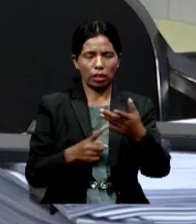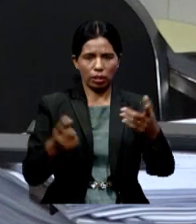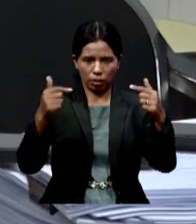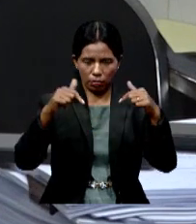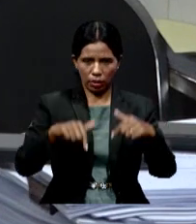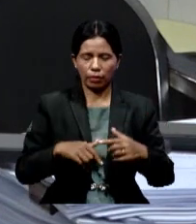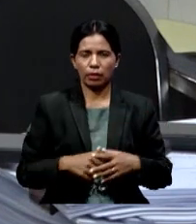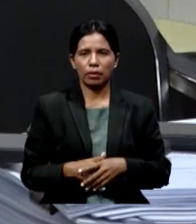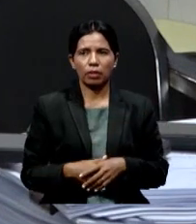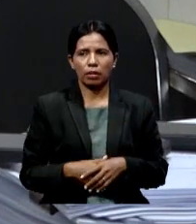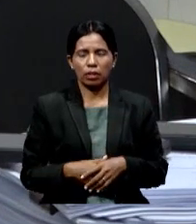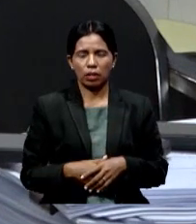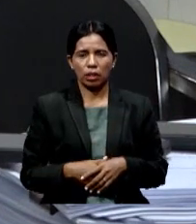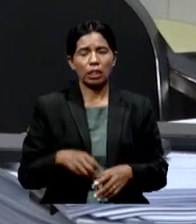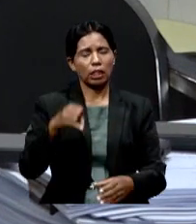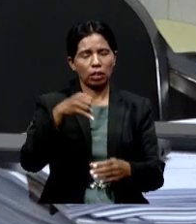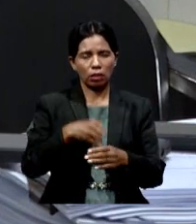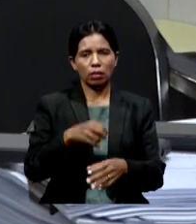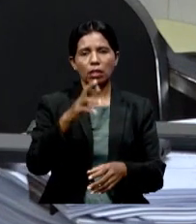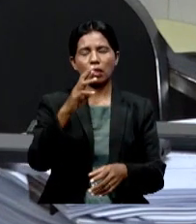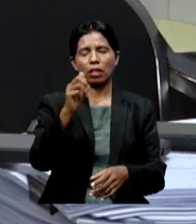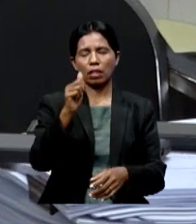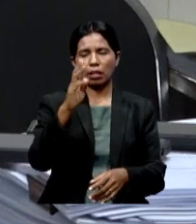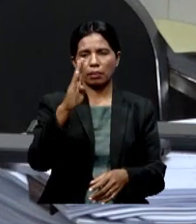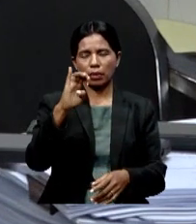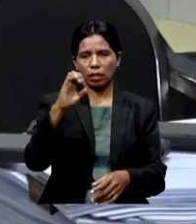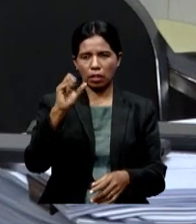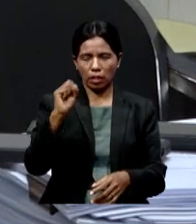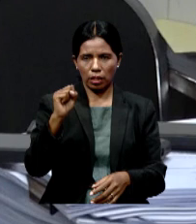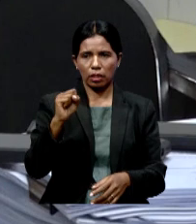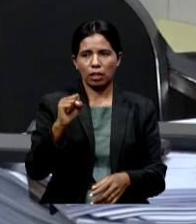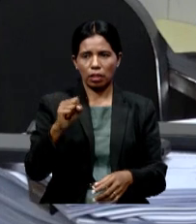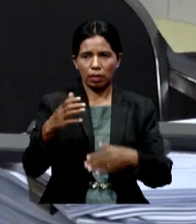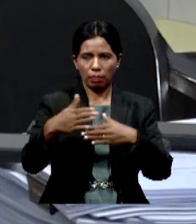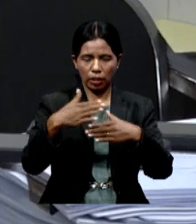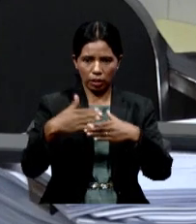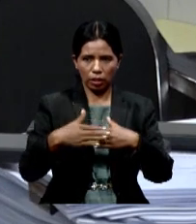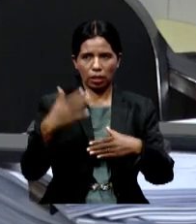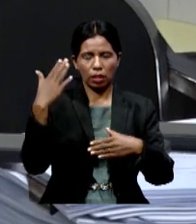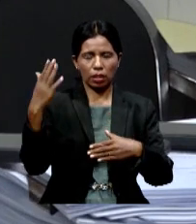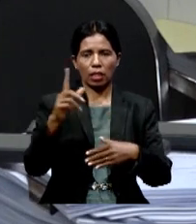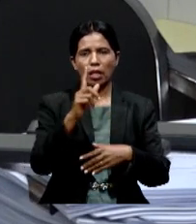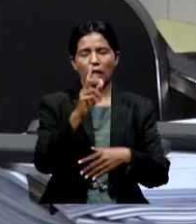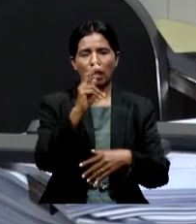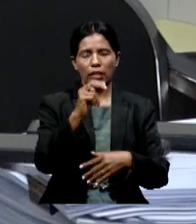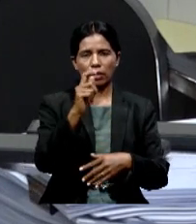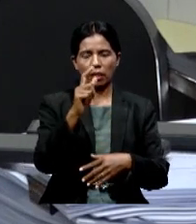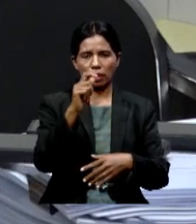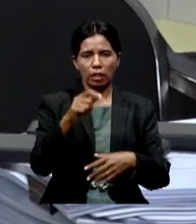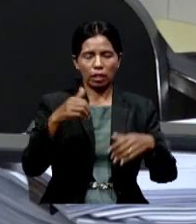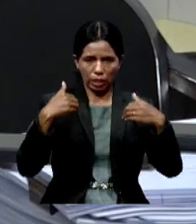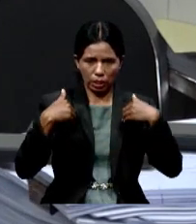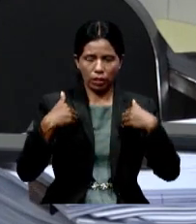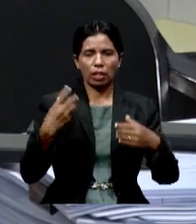da rabies nebe aguardadau besikona hela e a na entete significa katak e a na itene